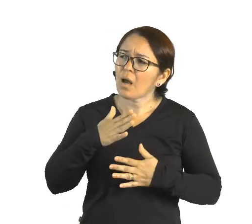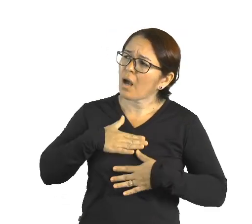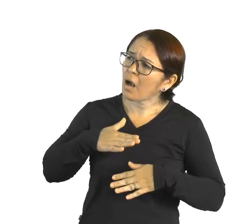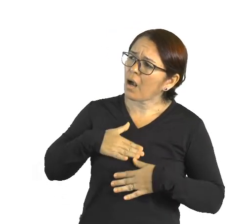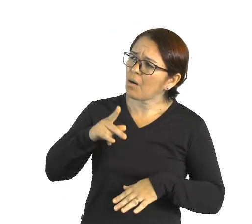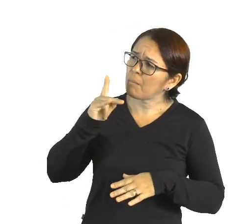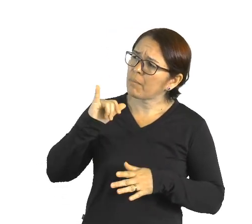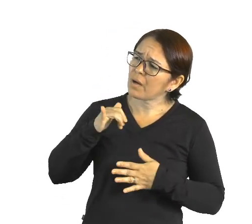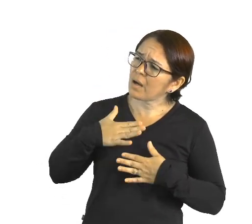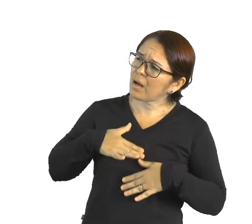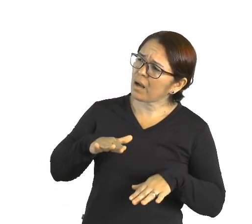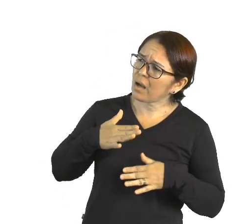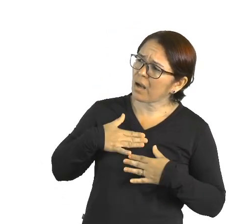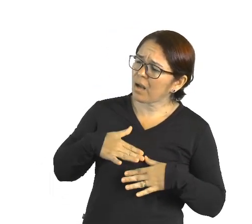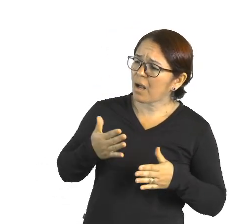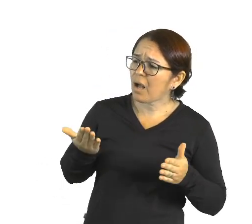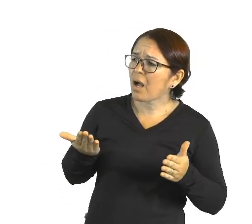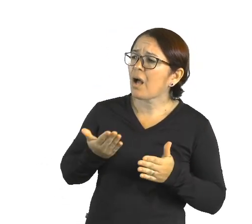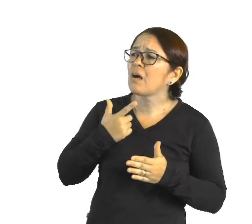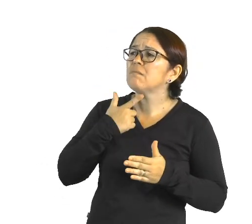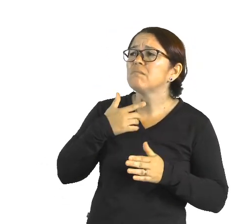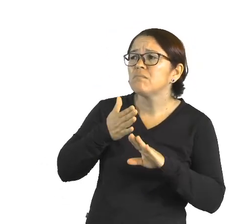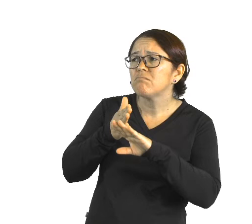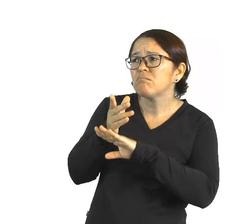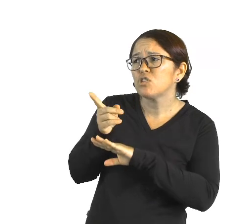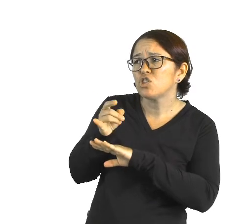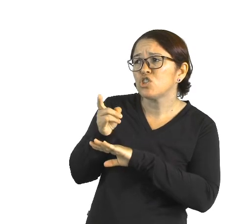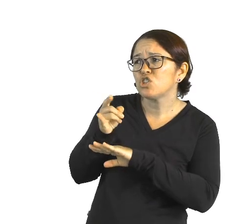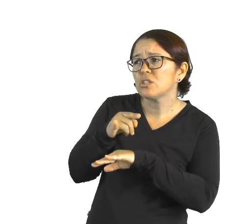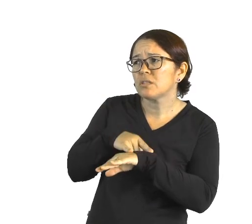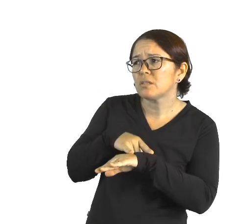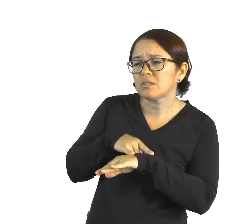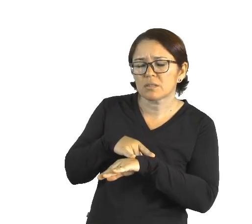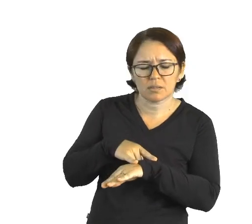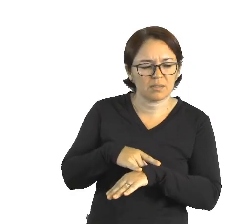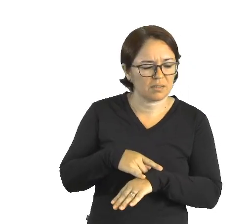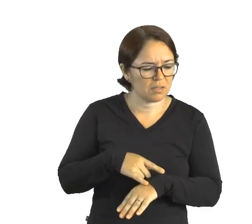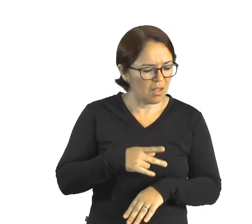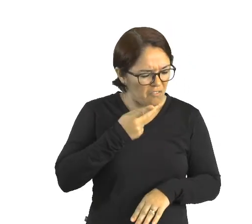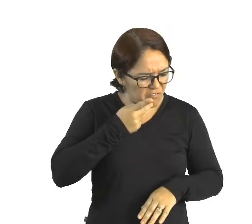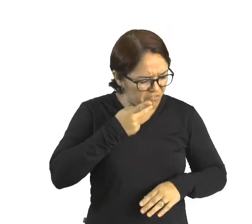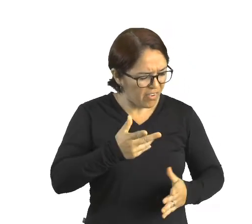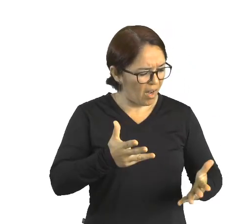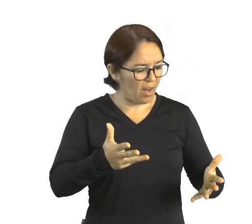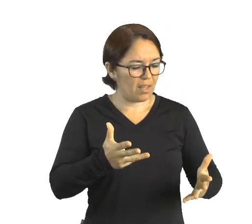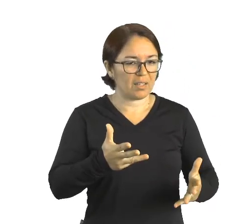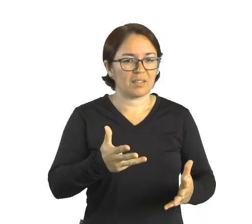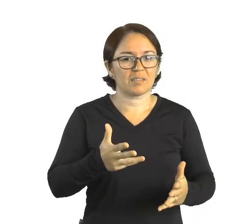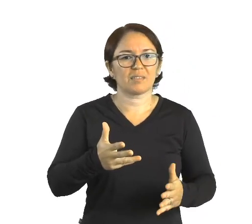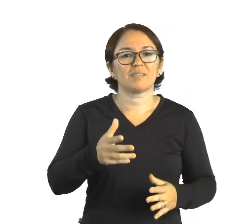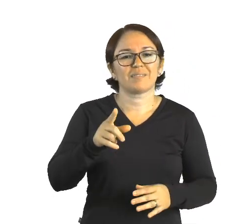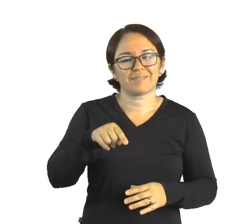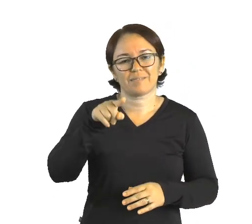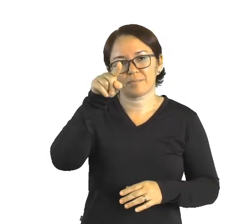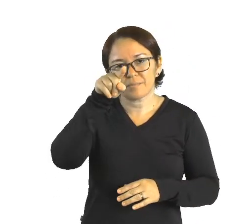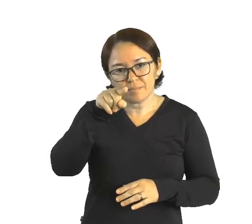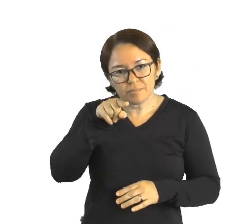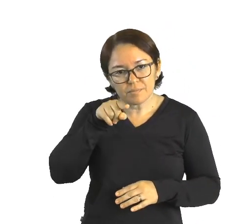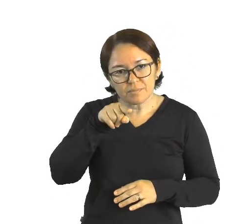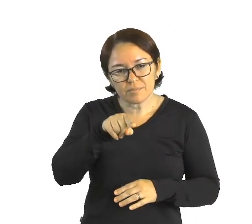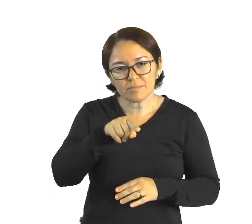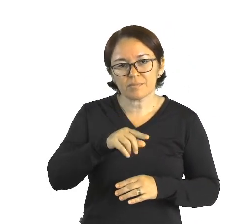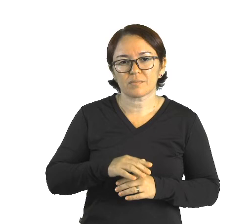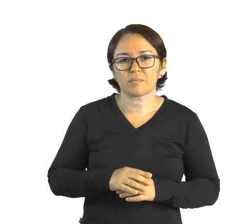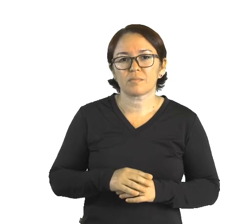porque agora me deu vontade de fazer xixi. E aí ele fala, fala! Então, é o ponto de exclamação. O